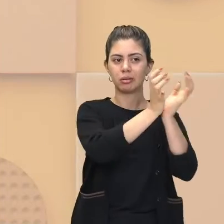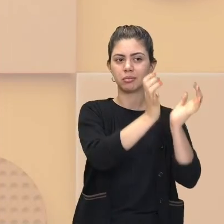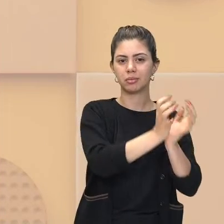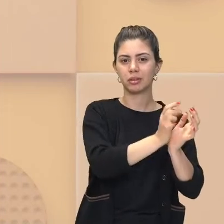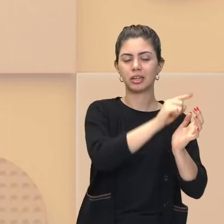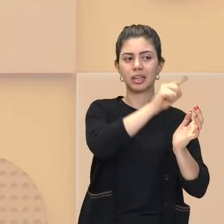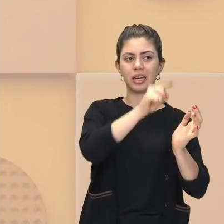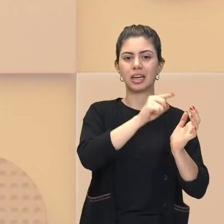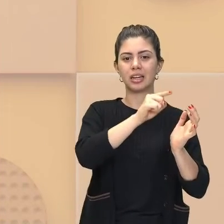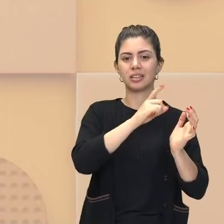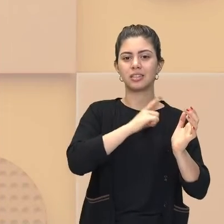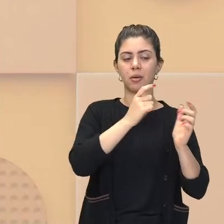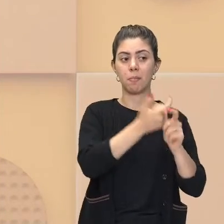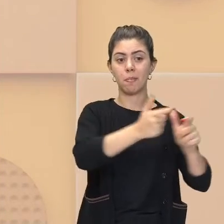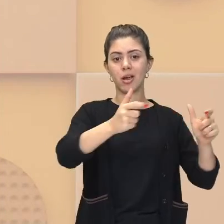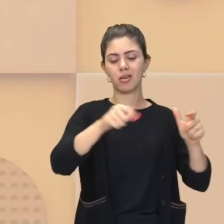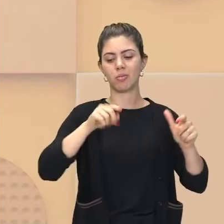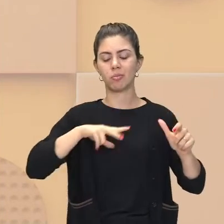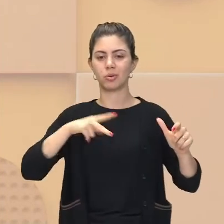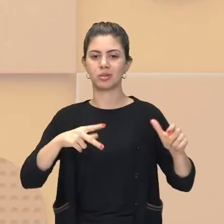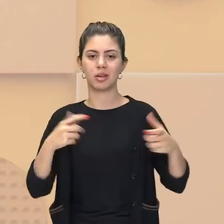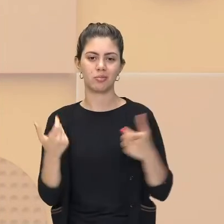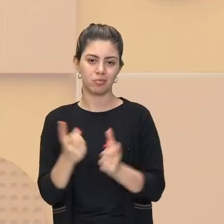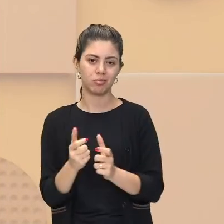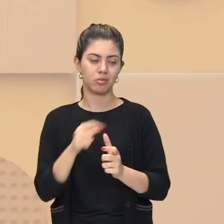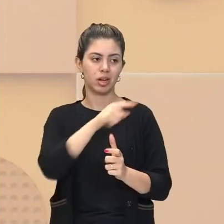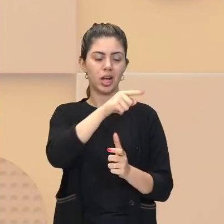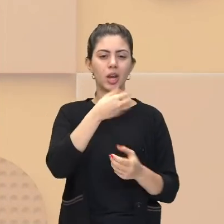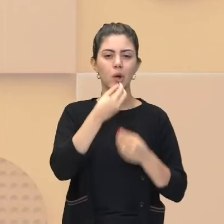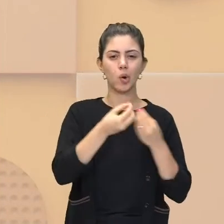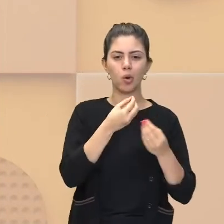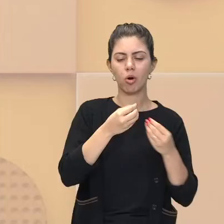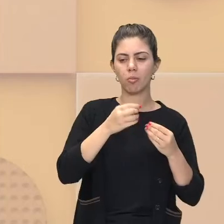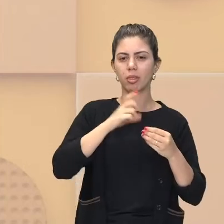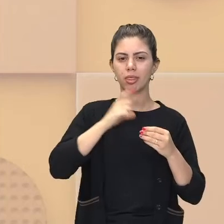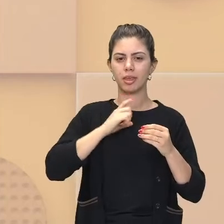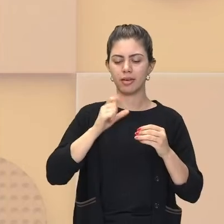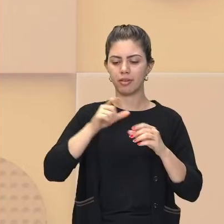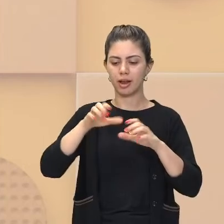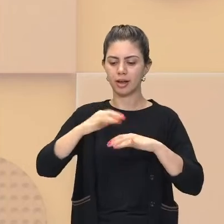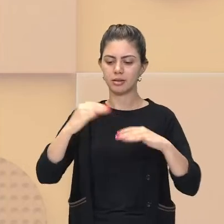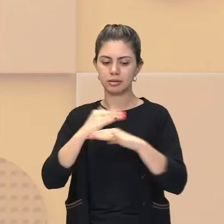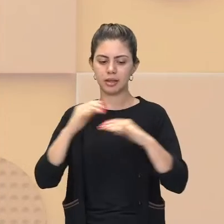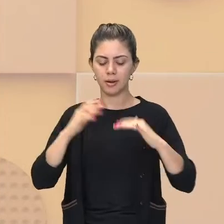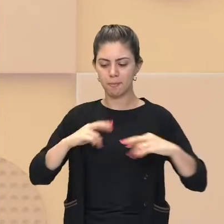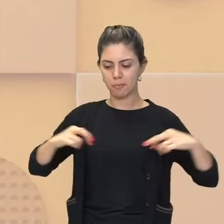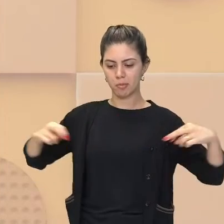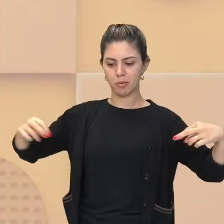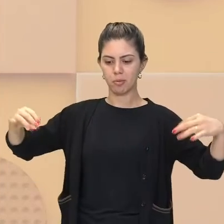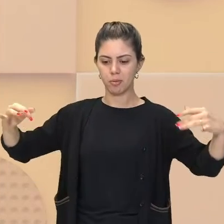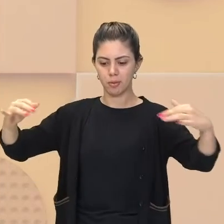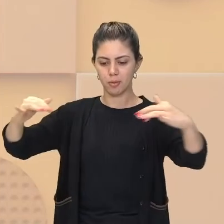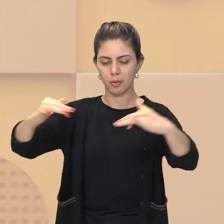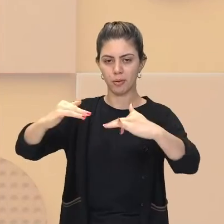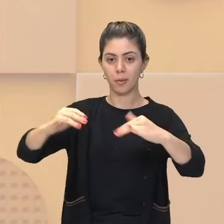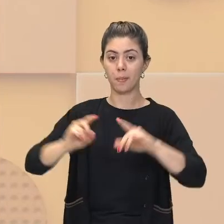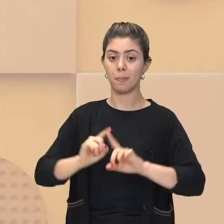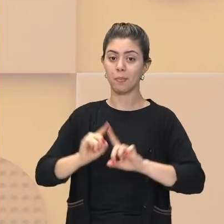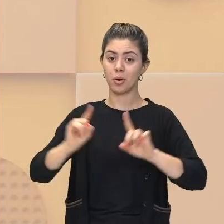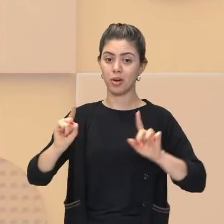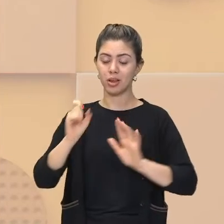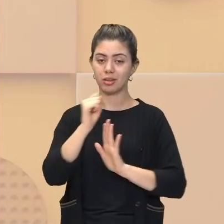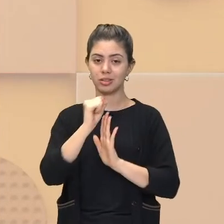cercam Lisboa por cerca de 3 meses, ficam ali esperando o momento para atacar. No entanto, o